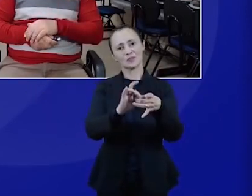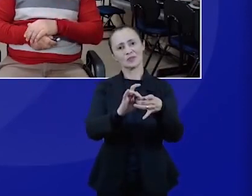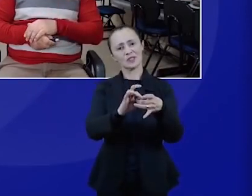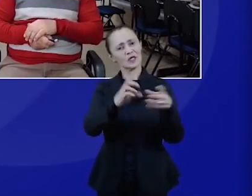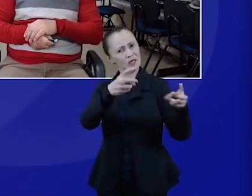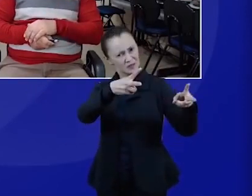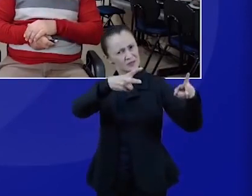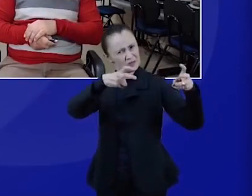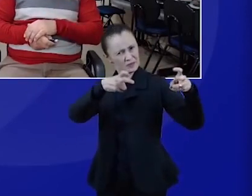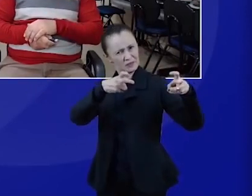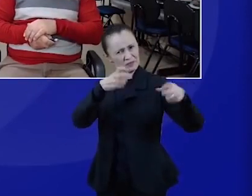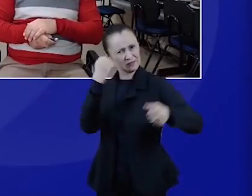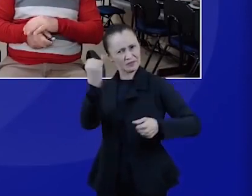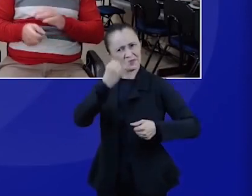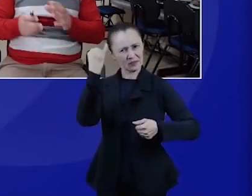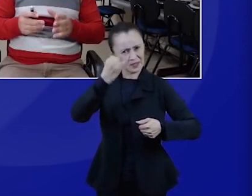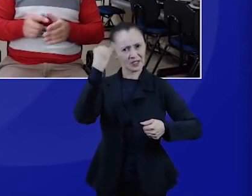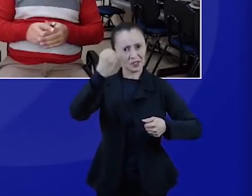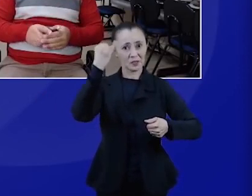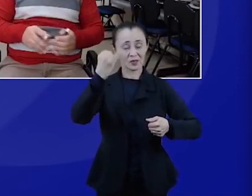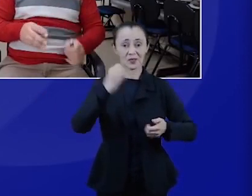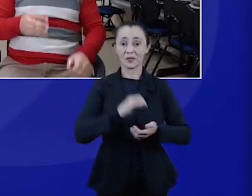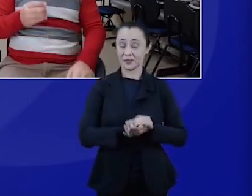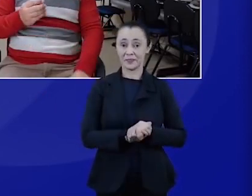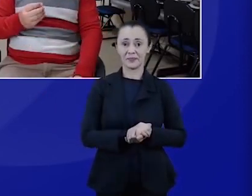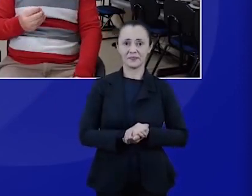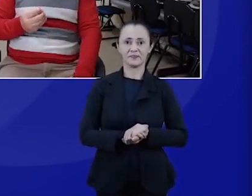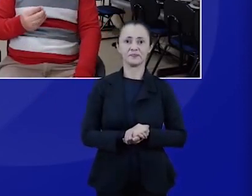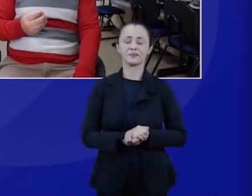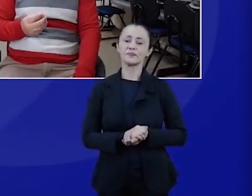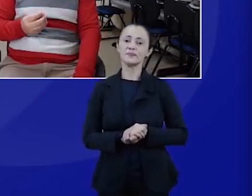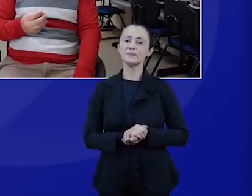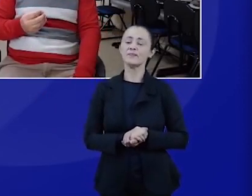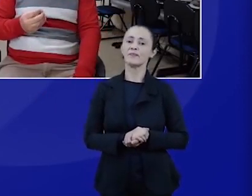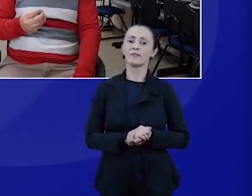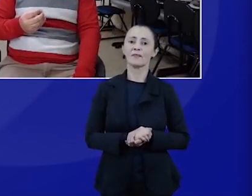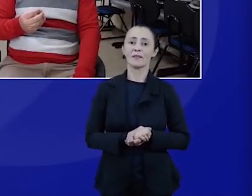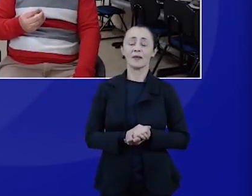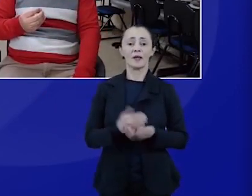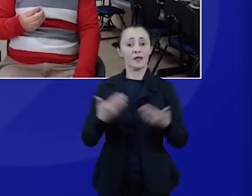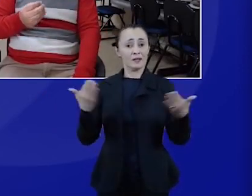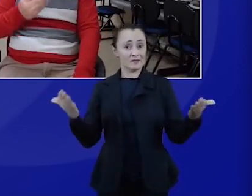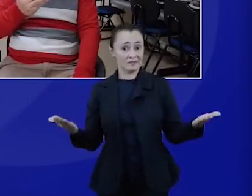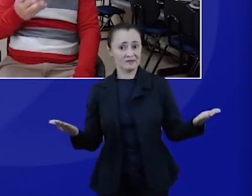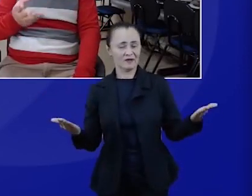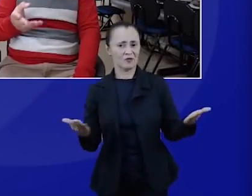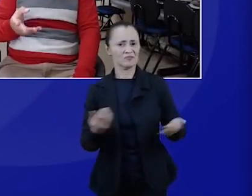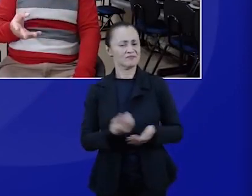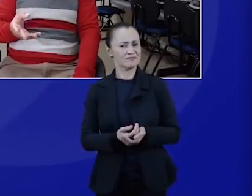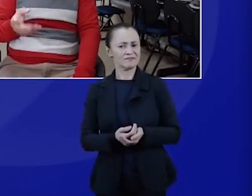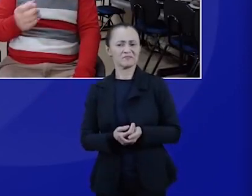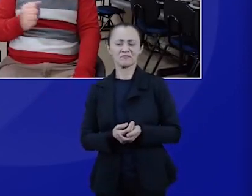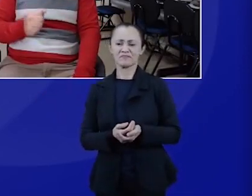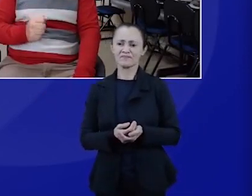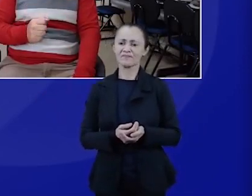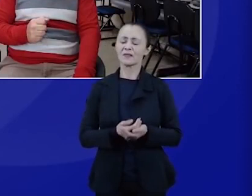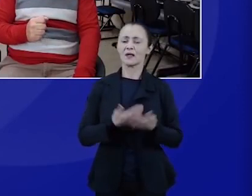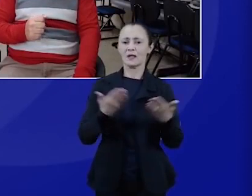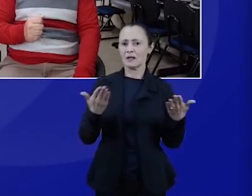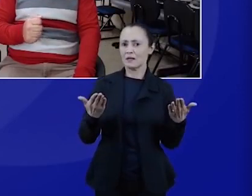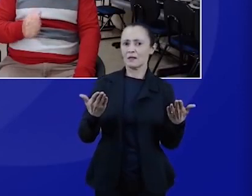Perceberam como é importante? Olha, nós esperamos que esse diálogo que nós